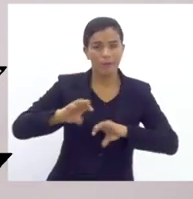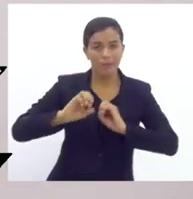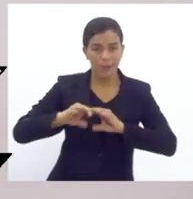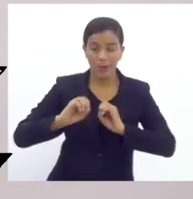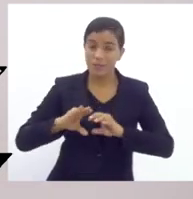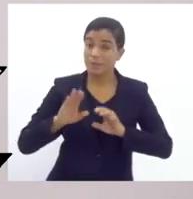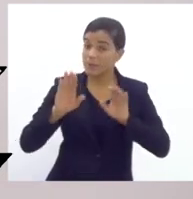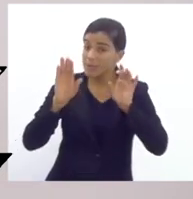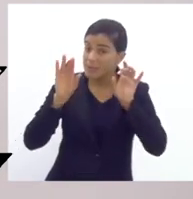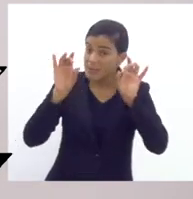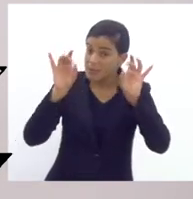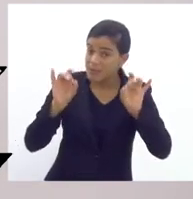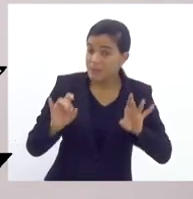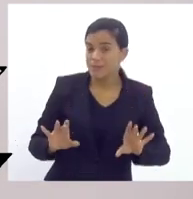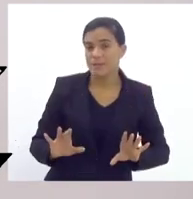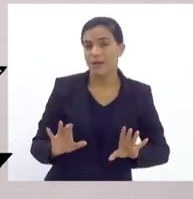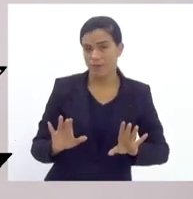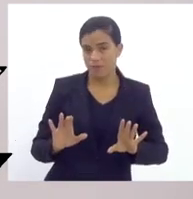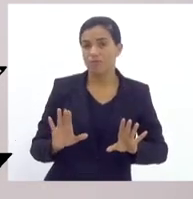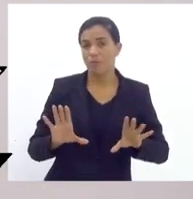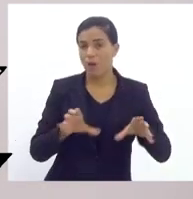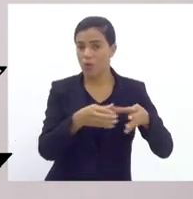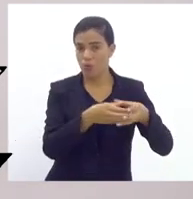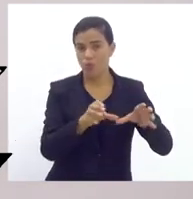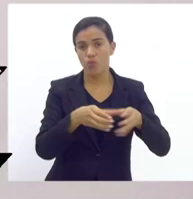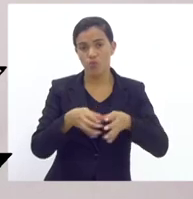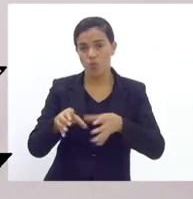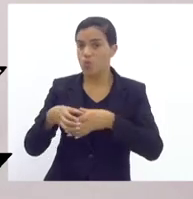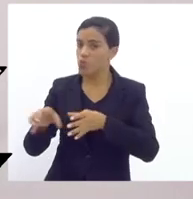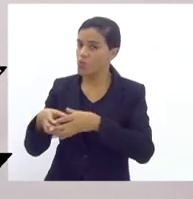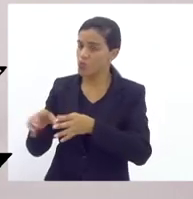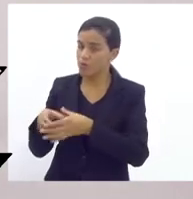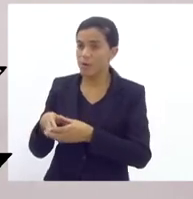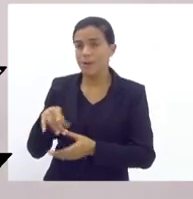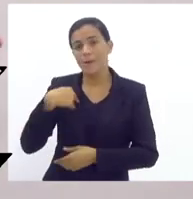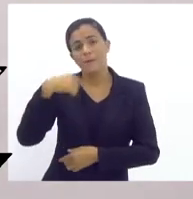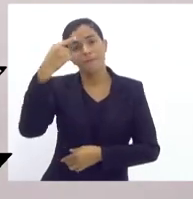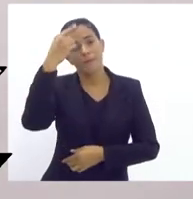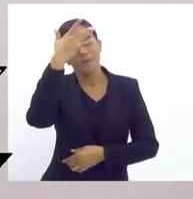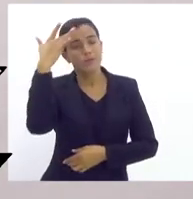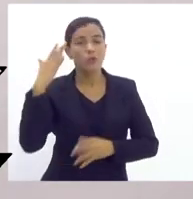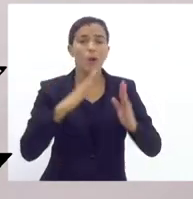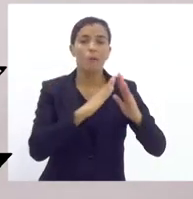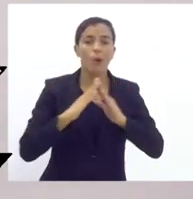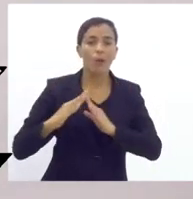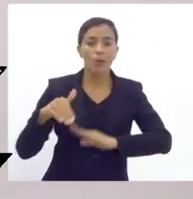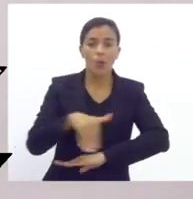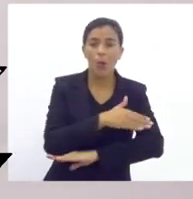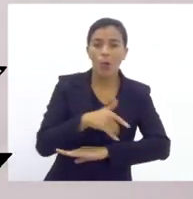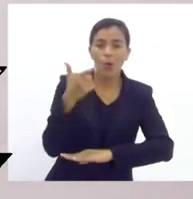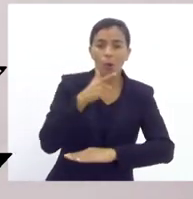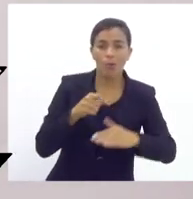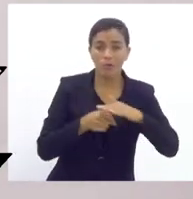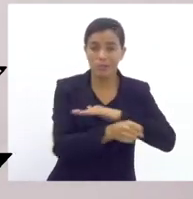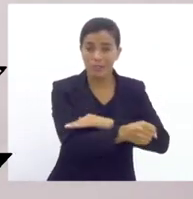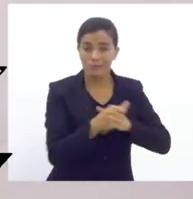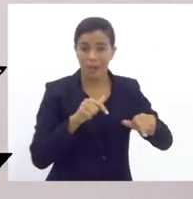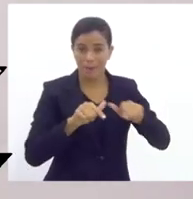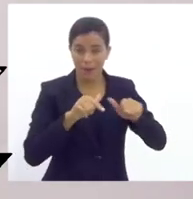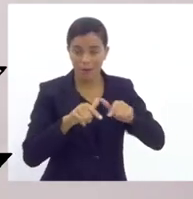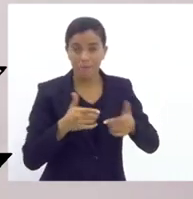em especial para alguns grupos específicos né então você pensa uma pessoa em situação de rua para conseguir um trabalho então tem que